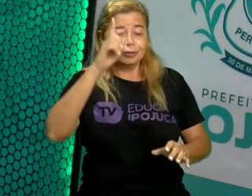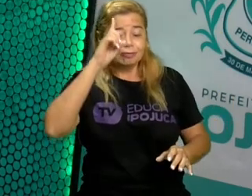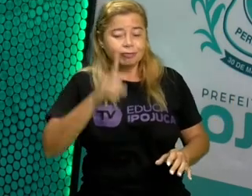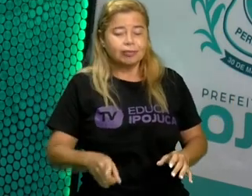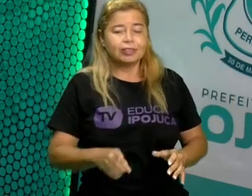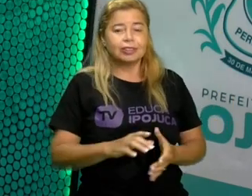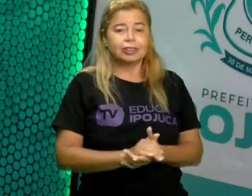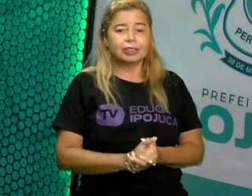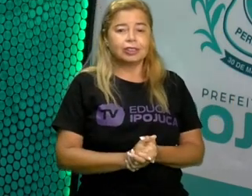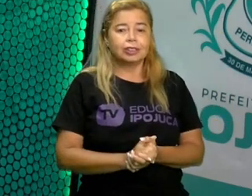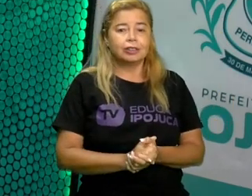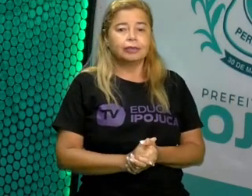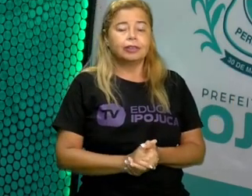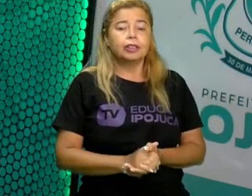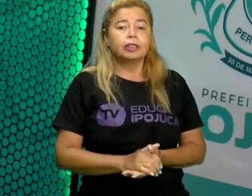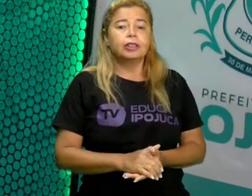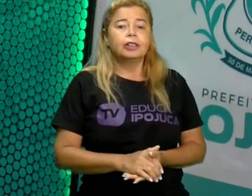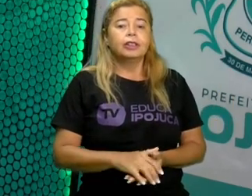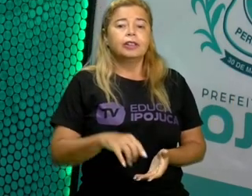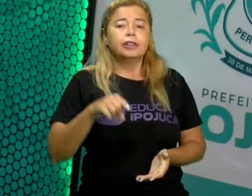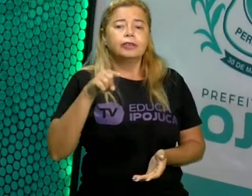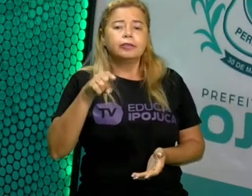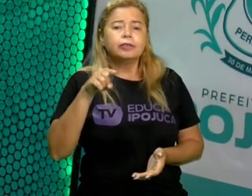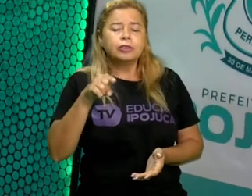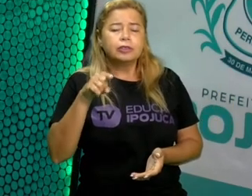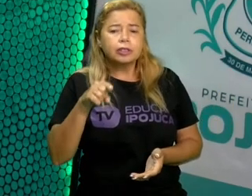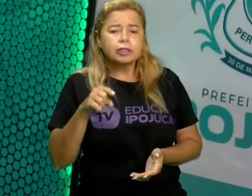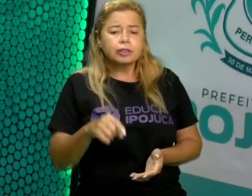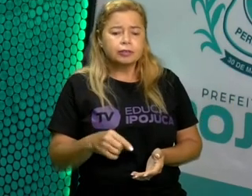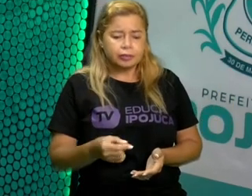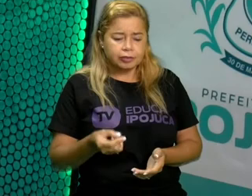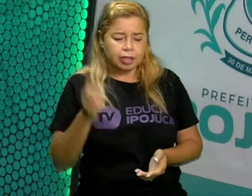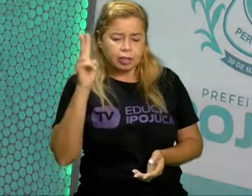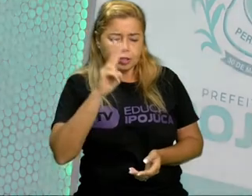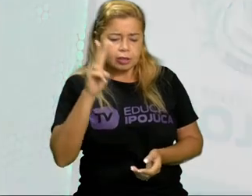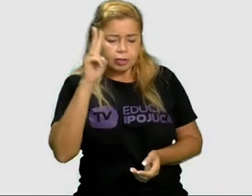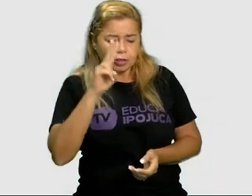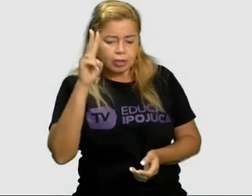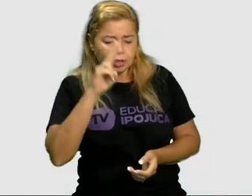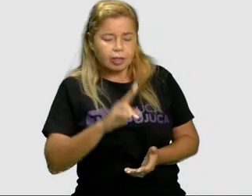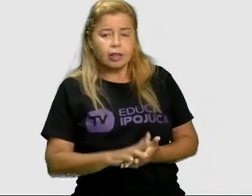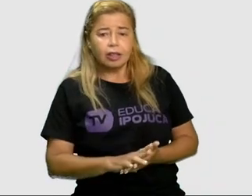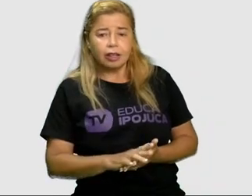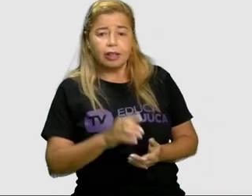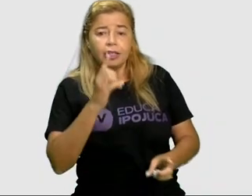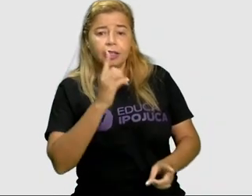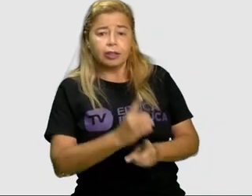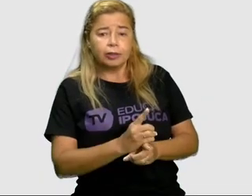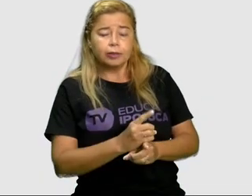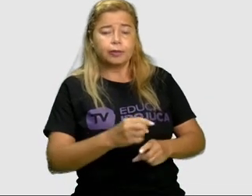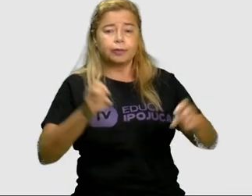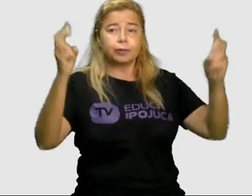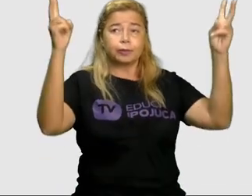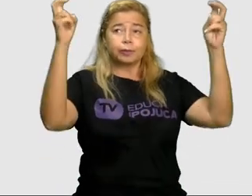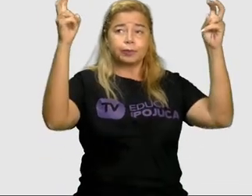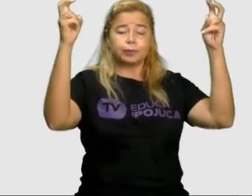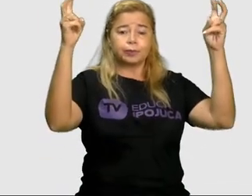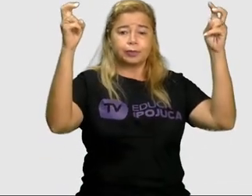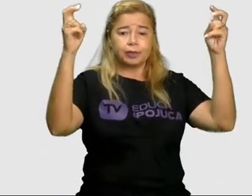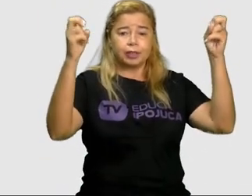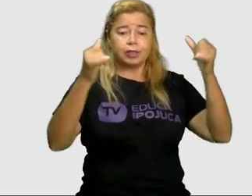dia localizar o título da notícia que vocês que a gente analisou